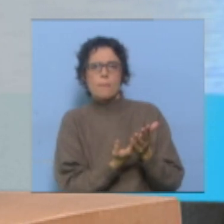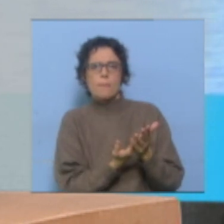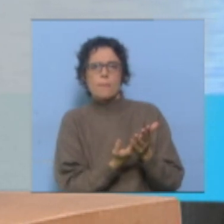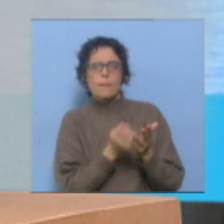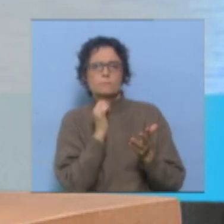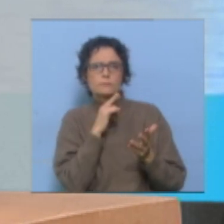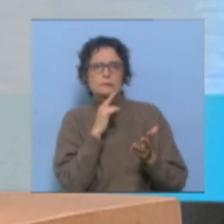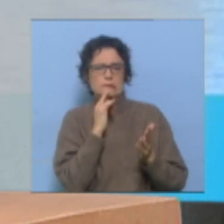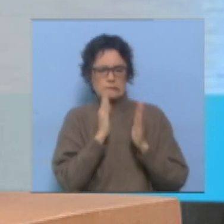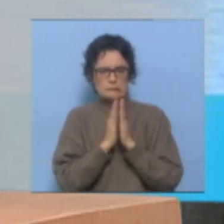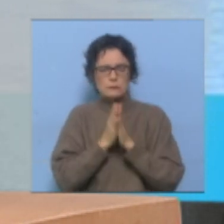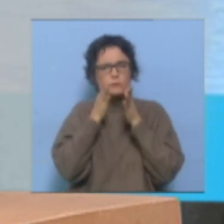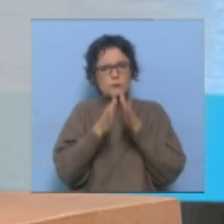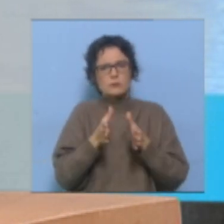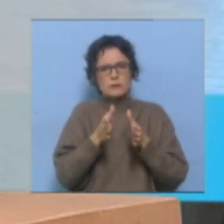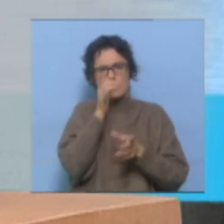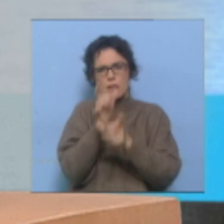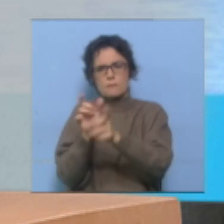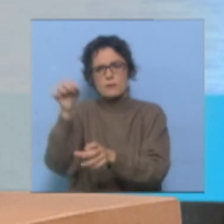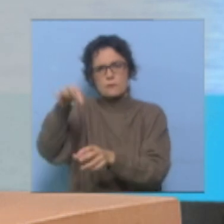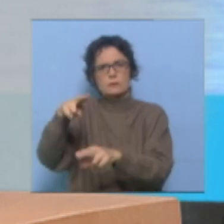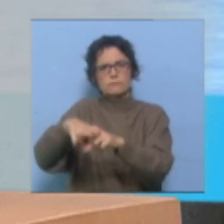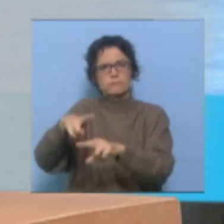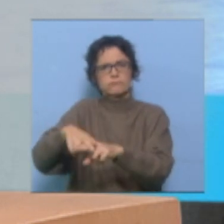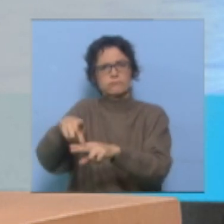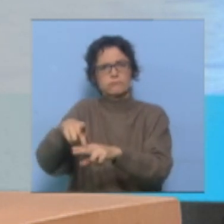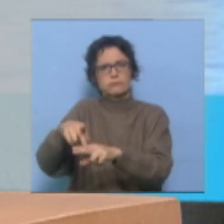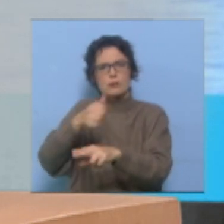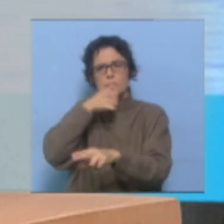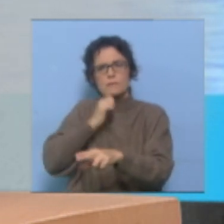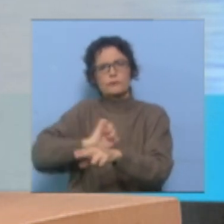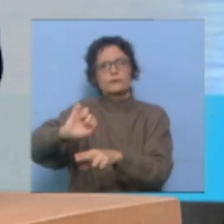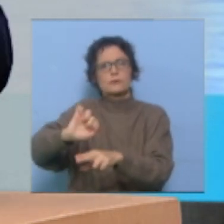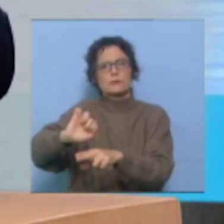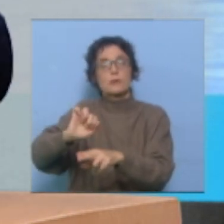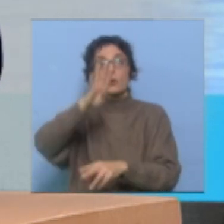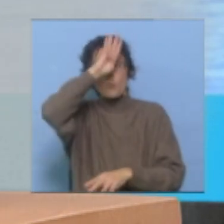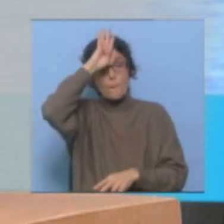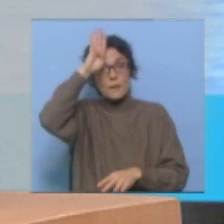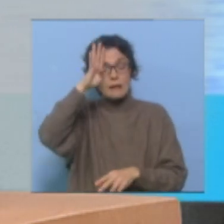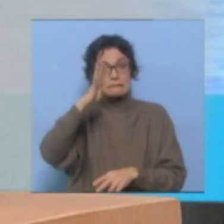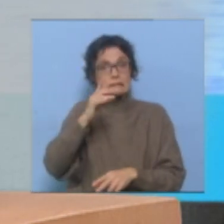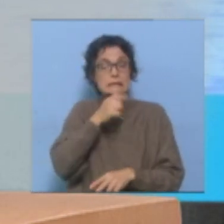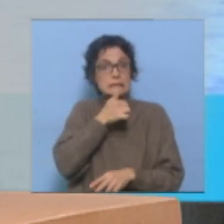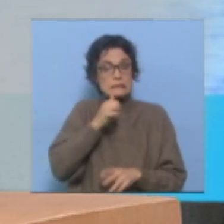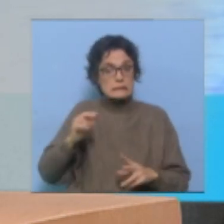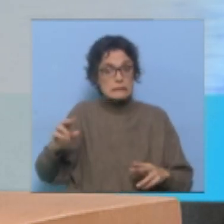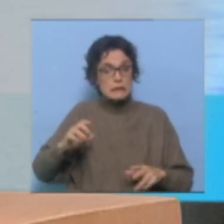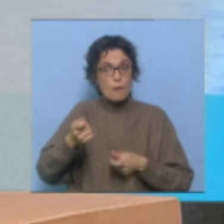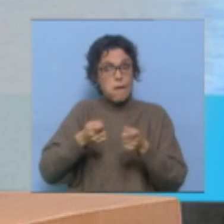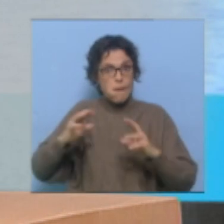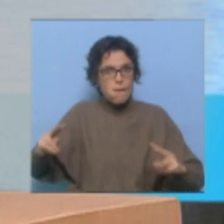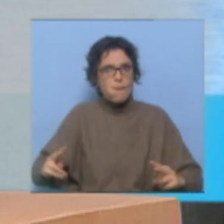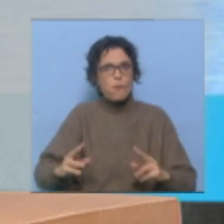de sofrimento, e concretamente as pessoas que se encontram encarceradas. Portanto, o Padre quis fazer este encontro mundial e de tal maneira